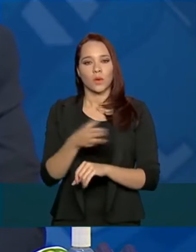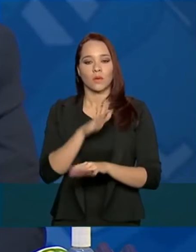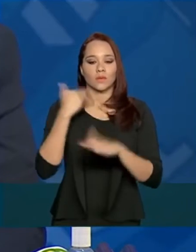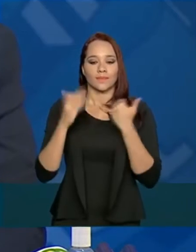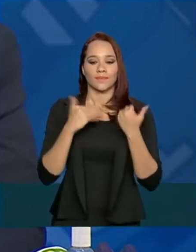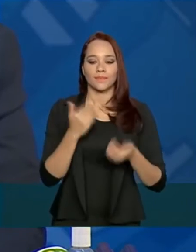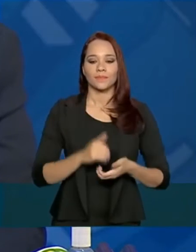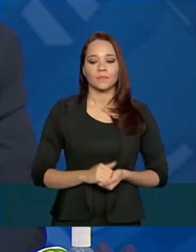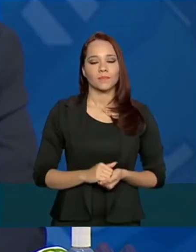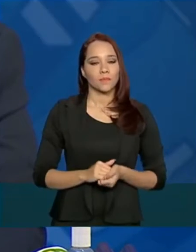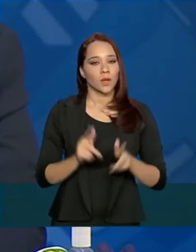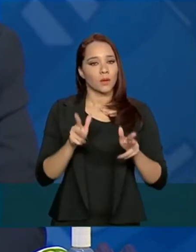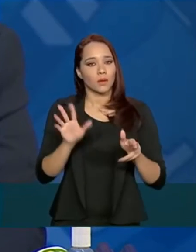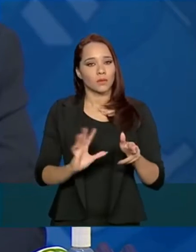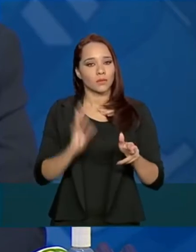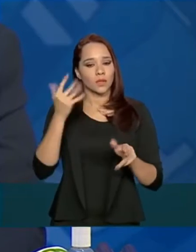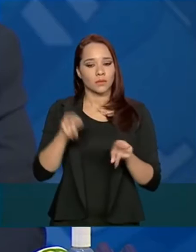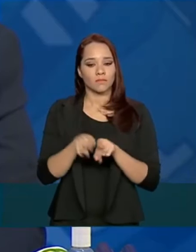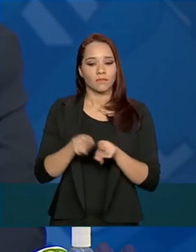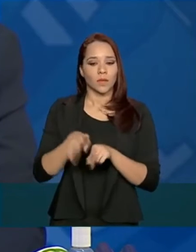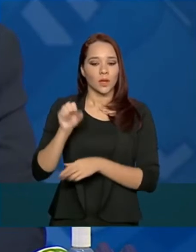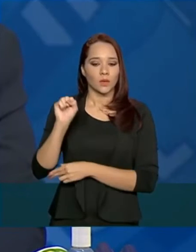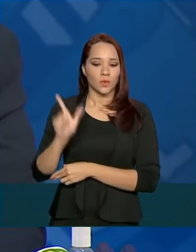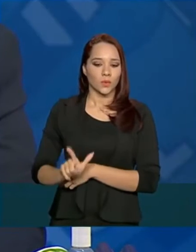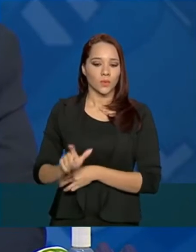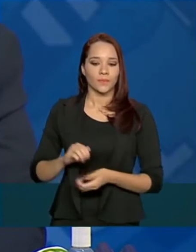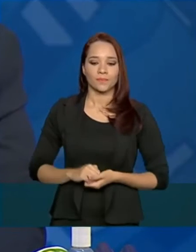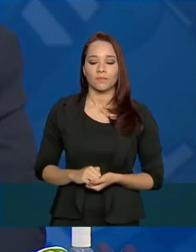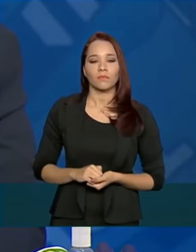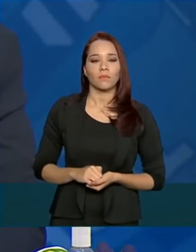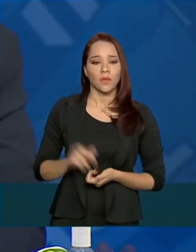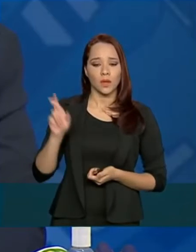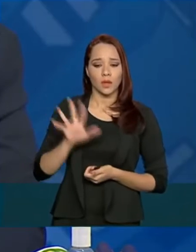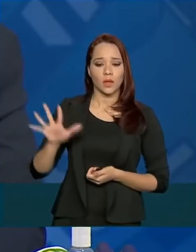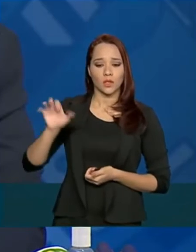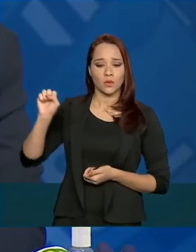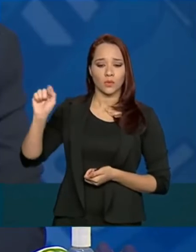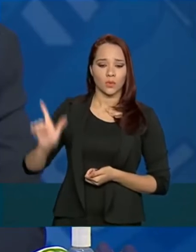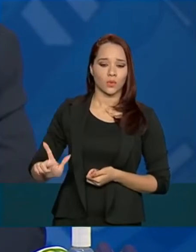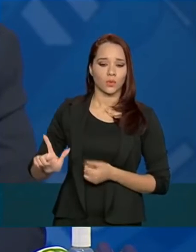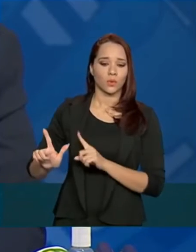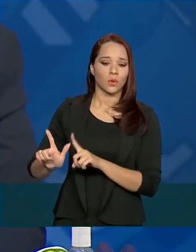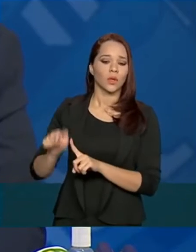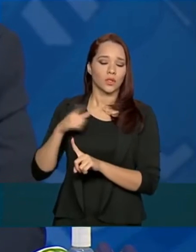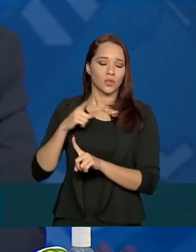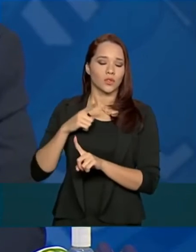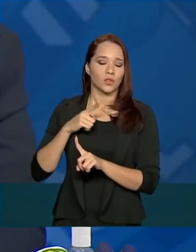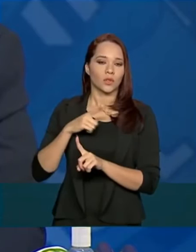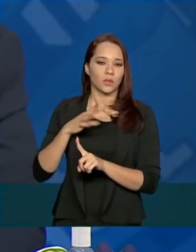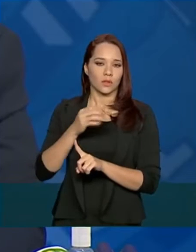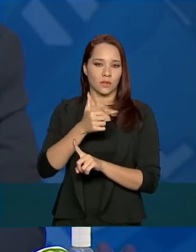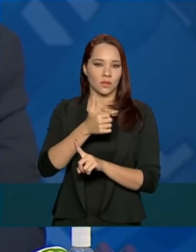né? A mesma coisa com relação ao sul. Você verifica que você tinha na